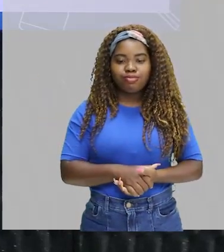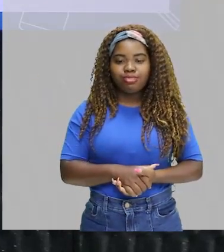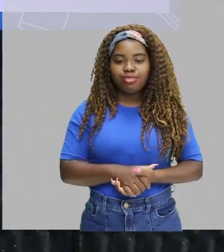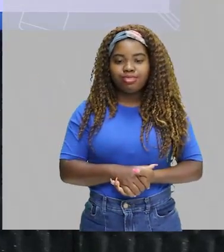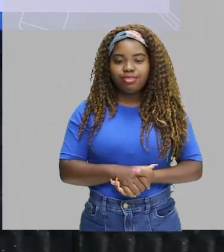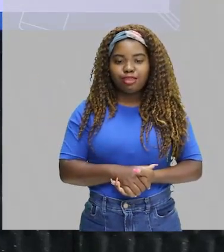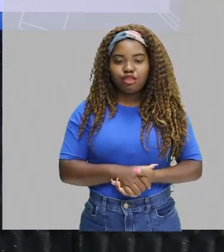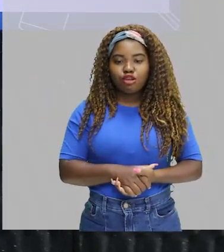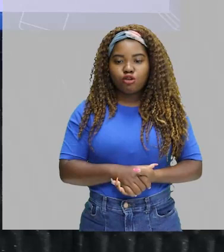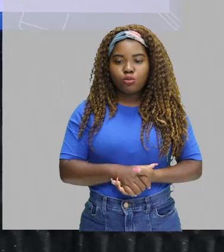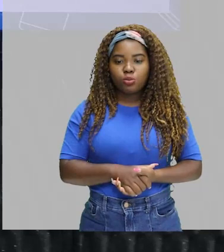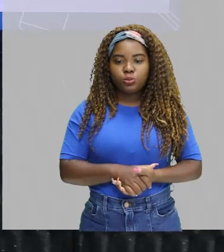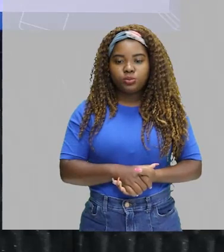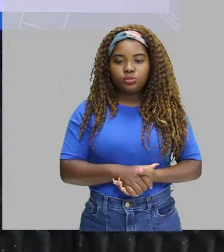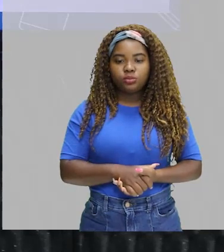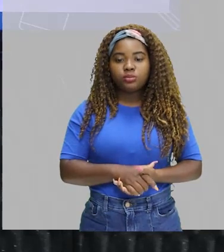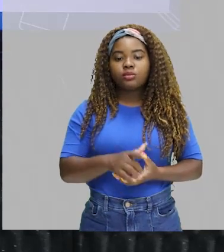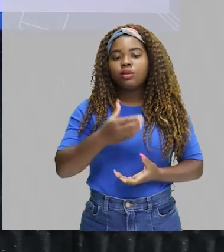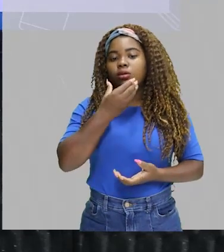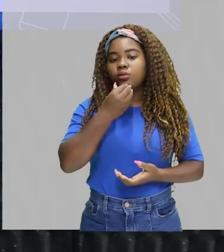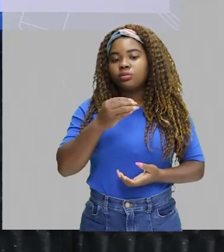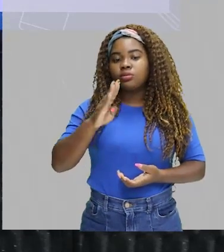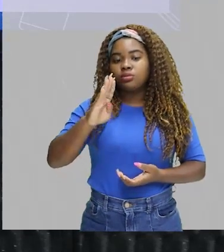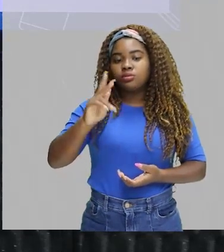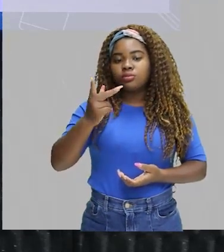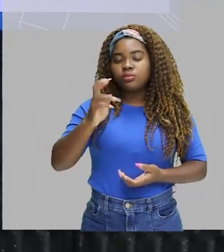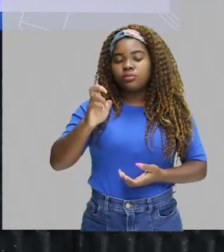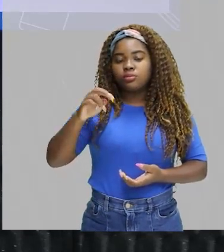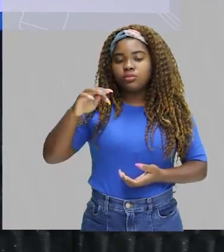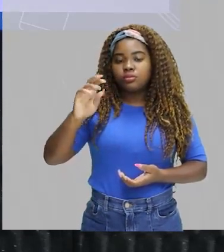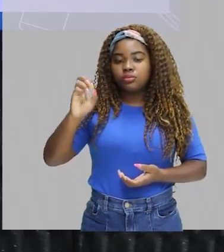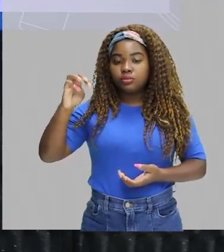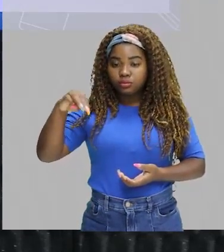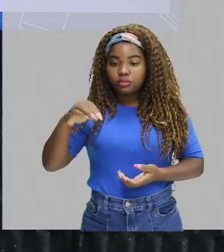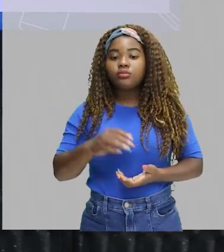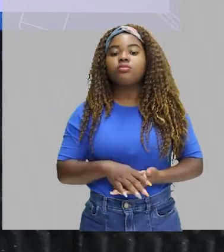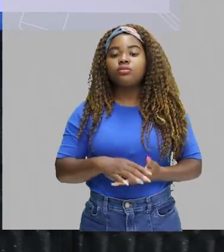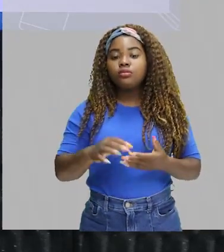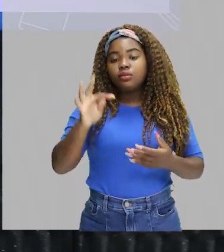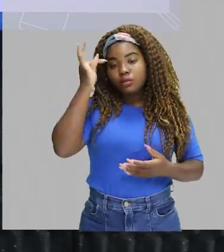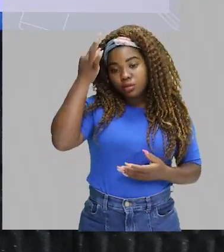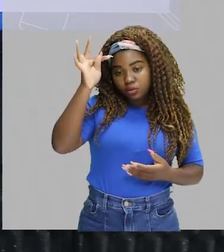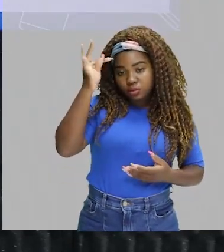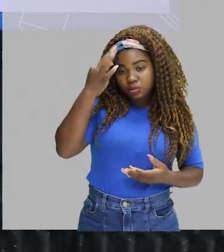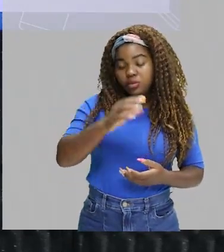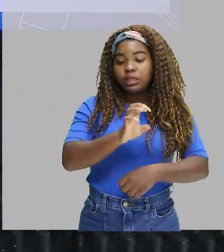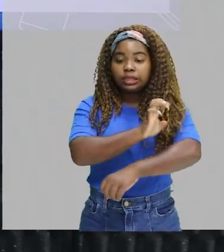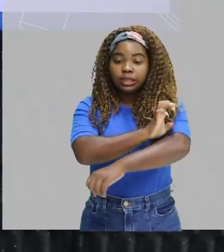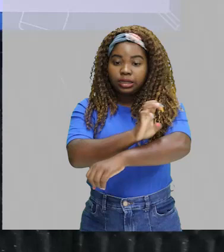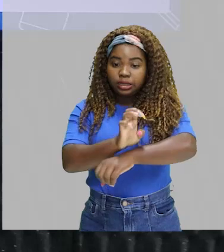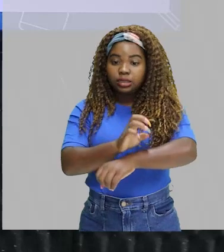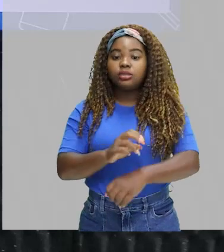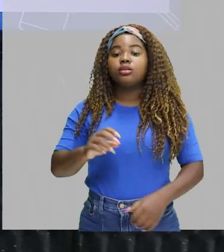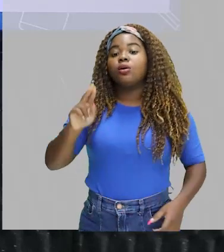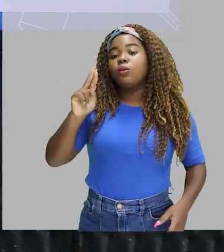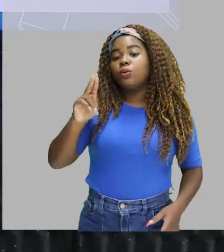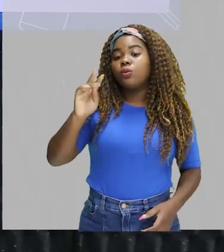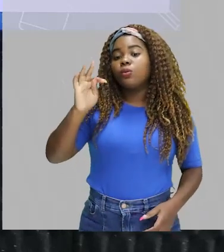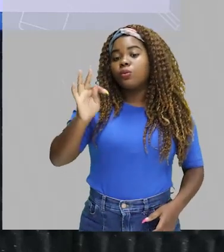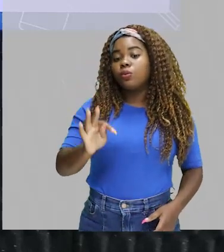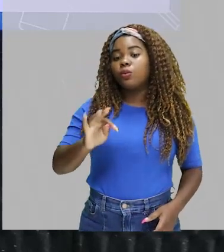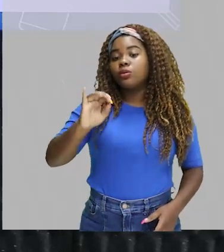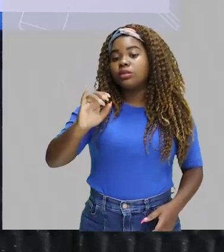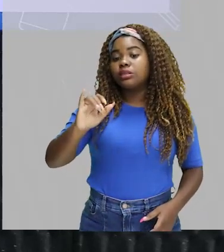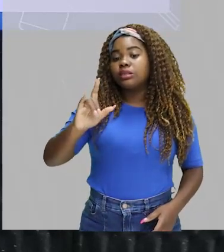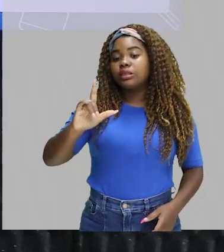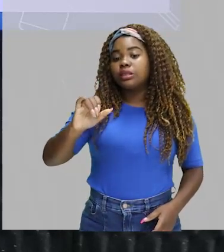Bentham e o Stuart Mill, que são os teóricos da ética utilitarista. Lembre você que essa